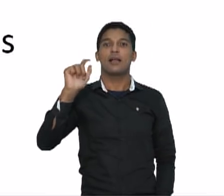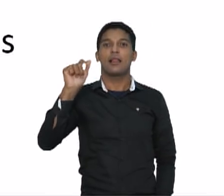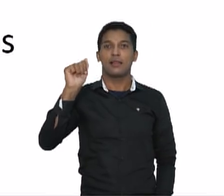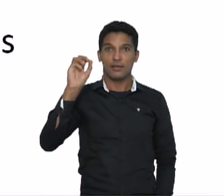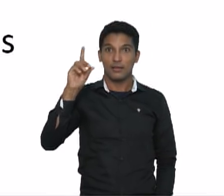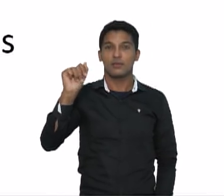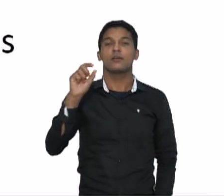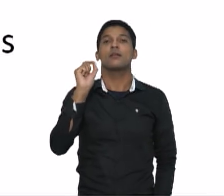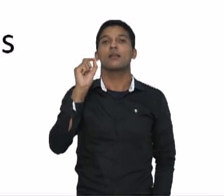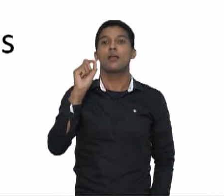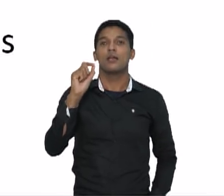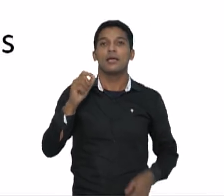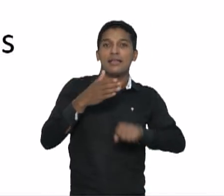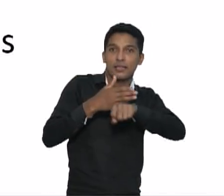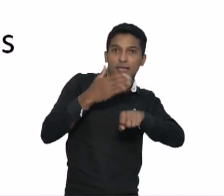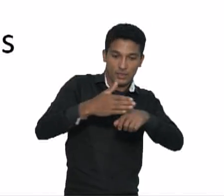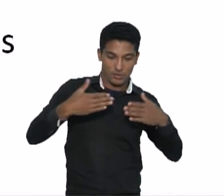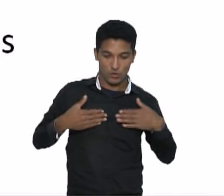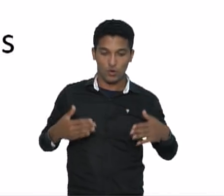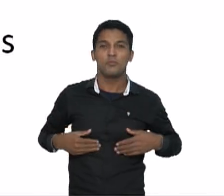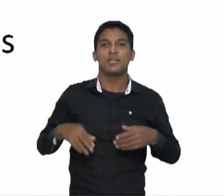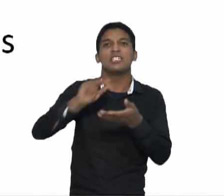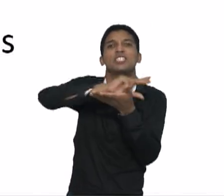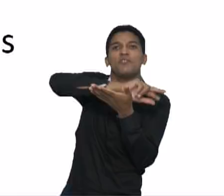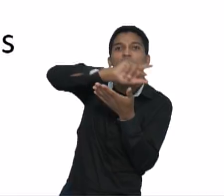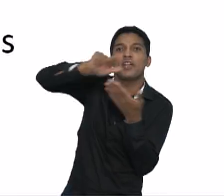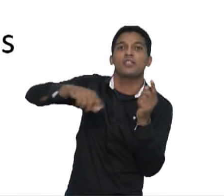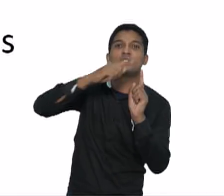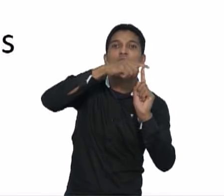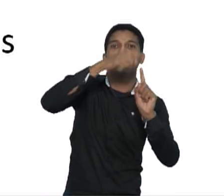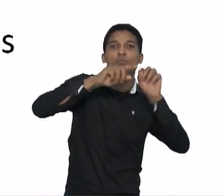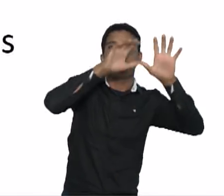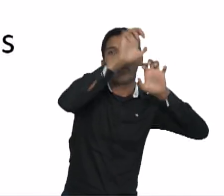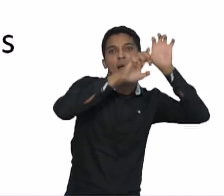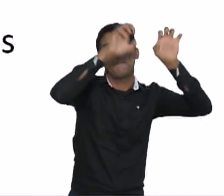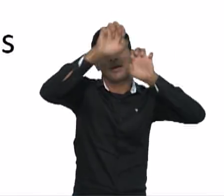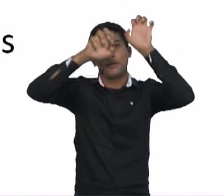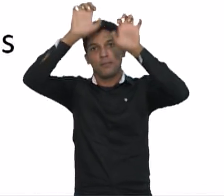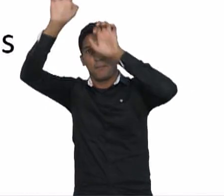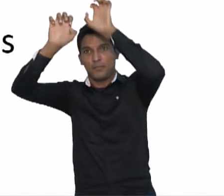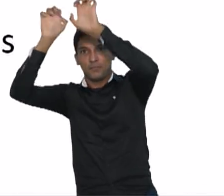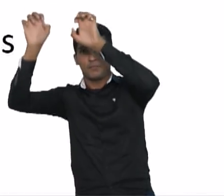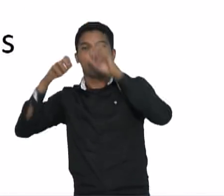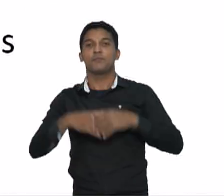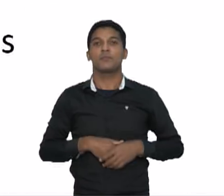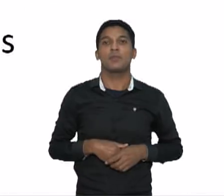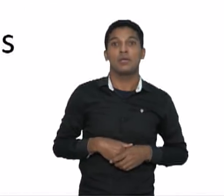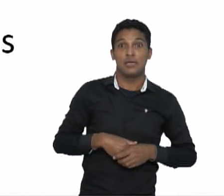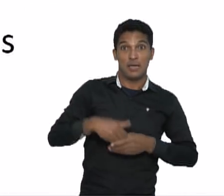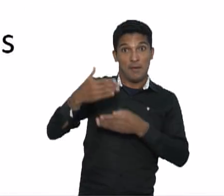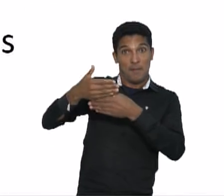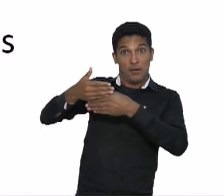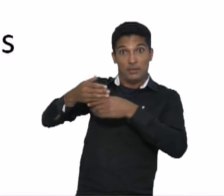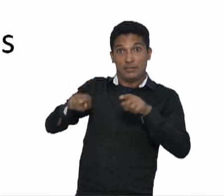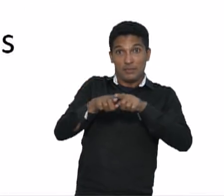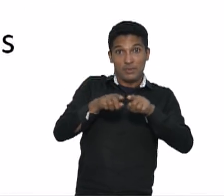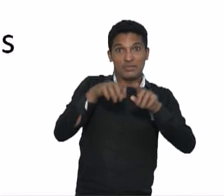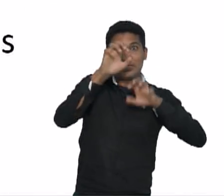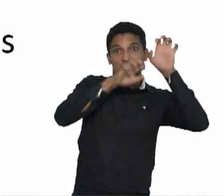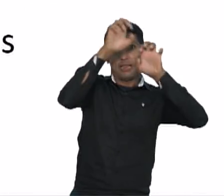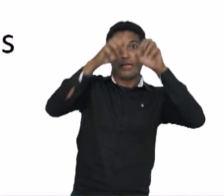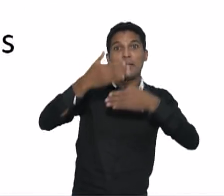com diferentes modalidades. A escalada em paredes artificiais surgiu como uma opção de